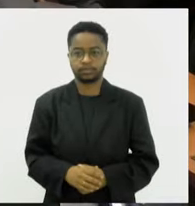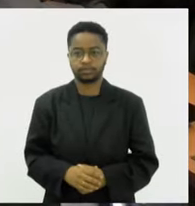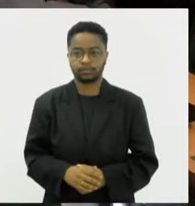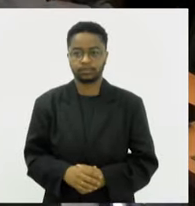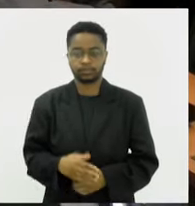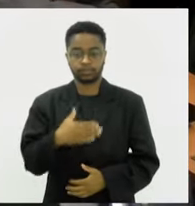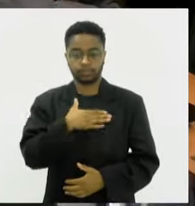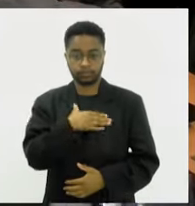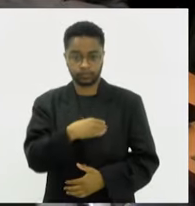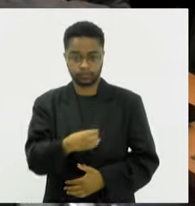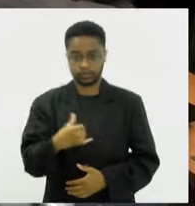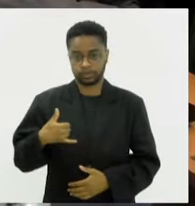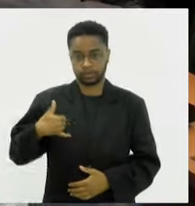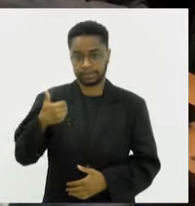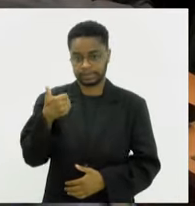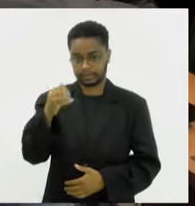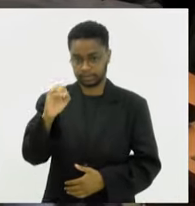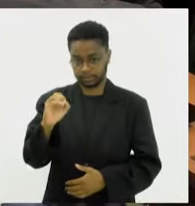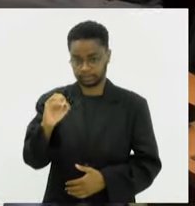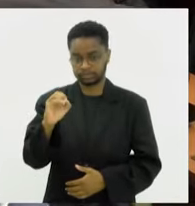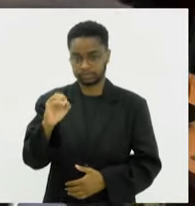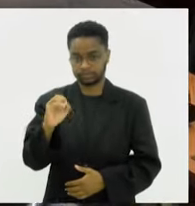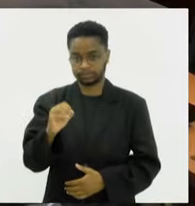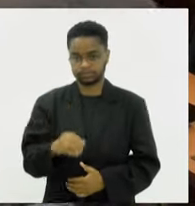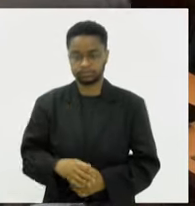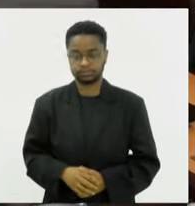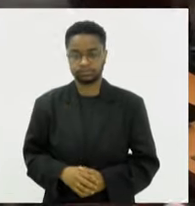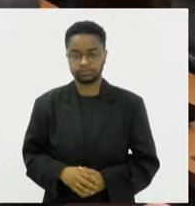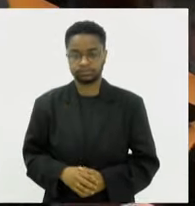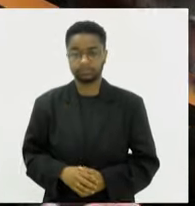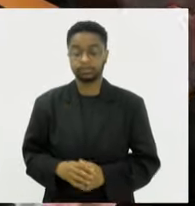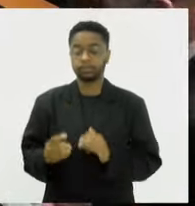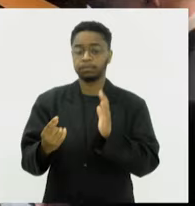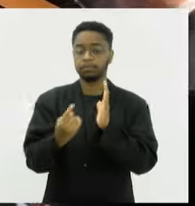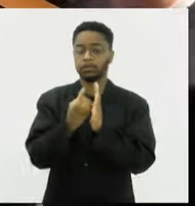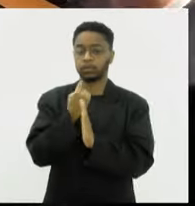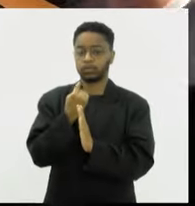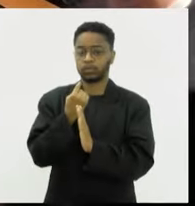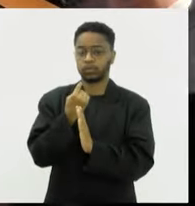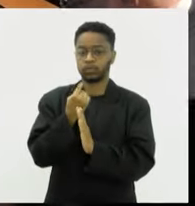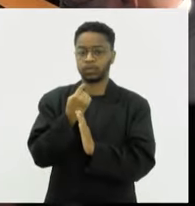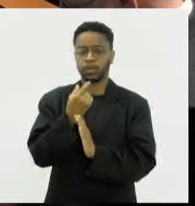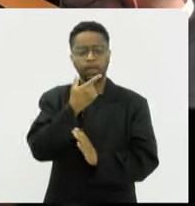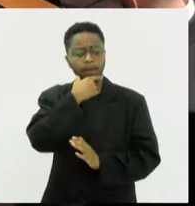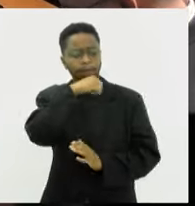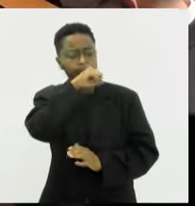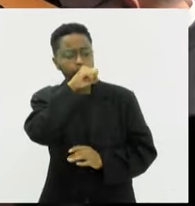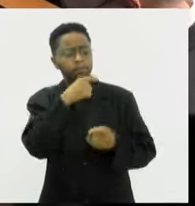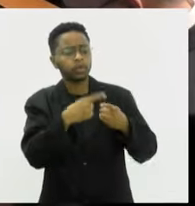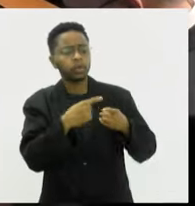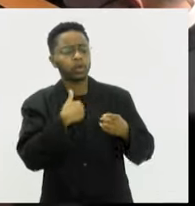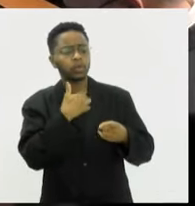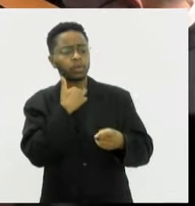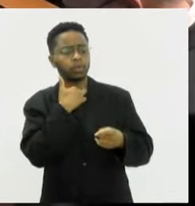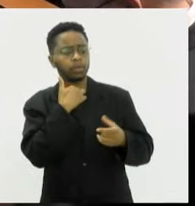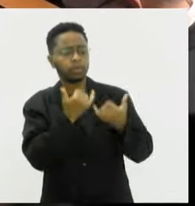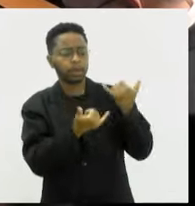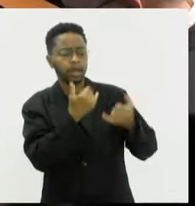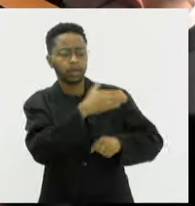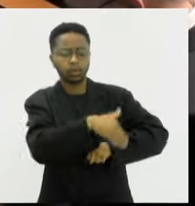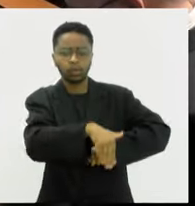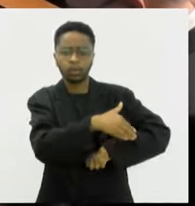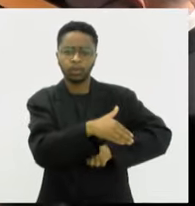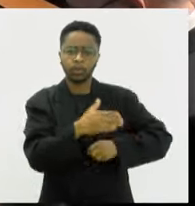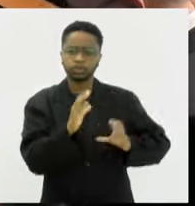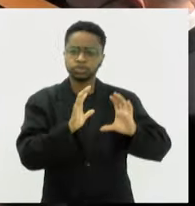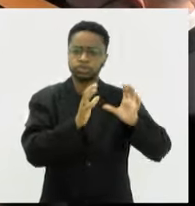O meu filho tem 10 anos e ele me pergunta: pai, por que eu não posso brincar na rua de bola ou